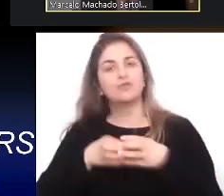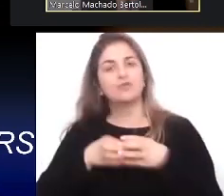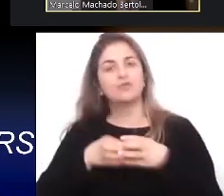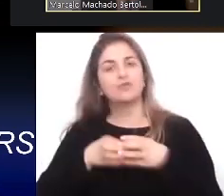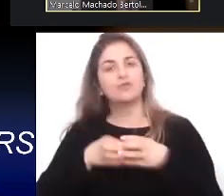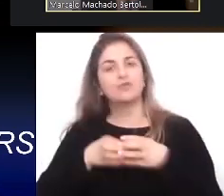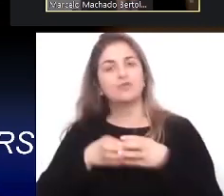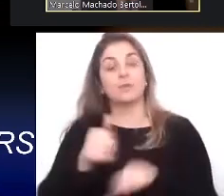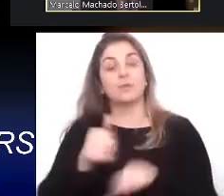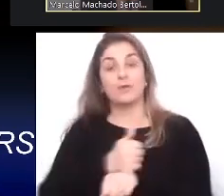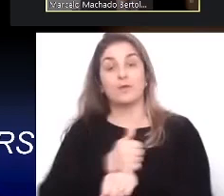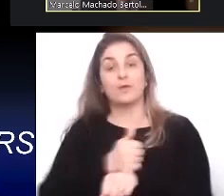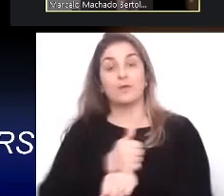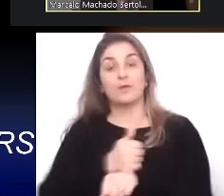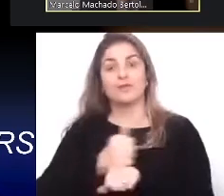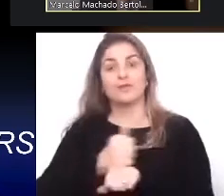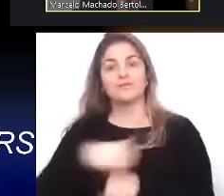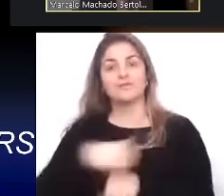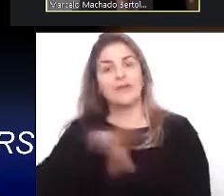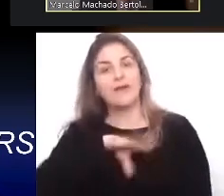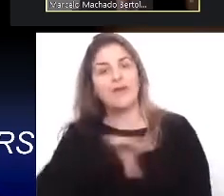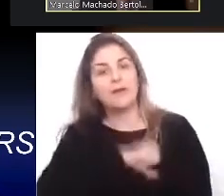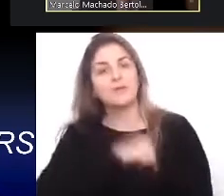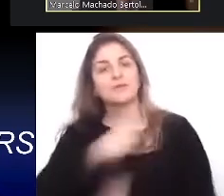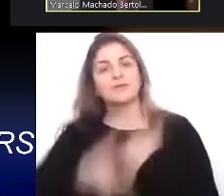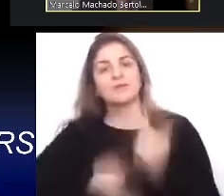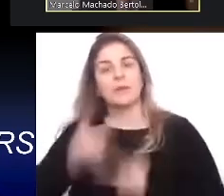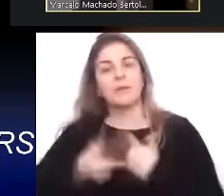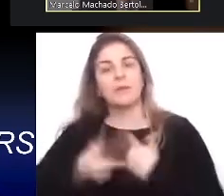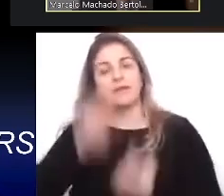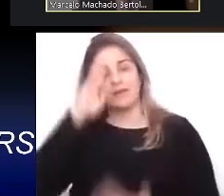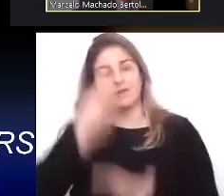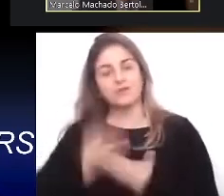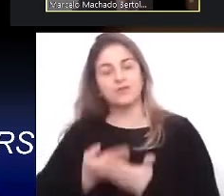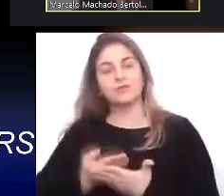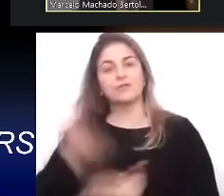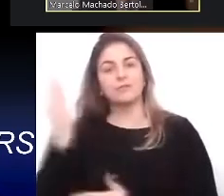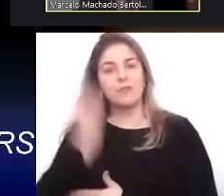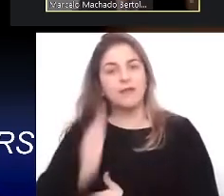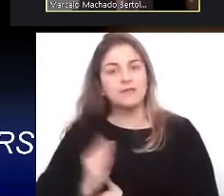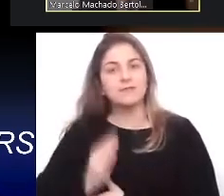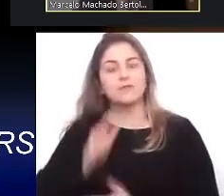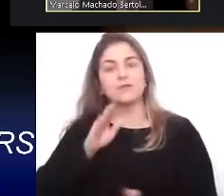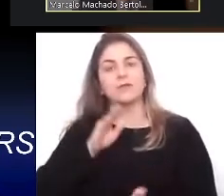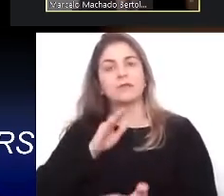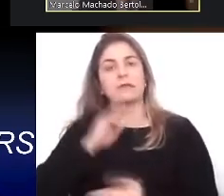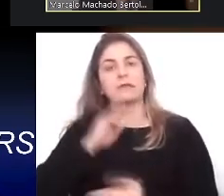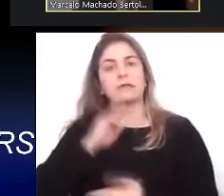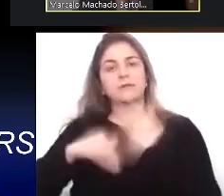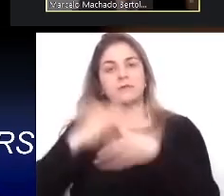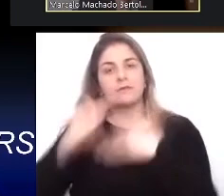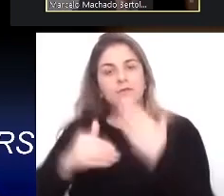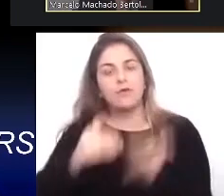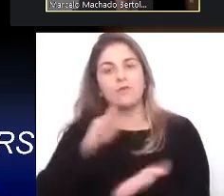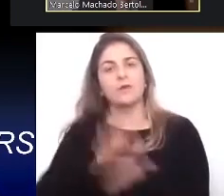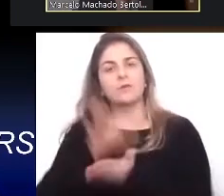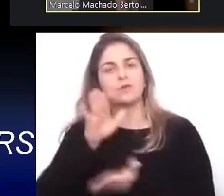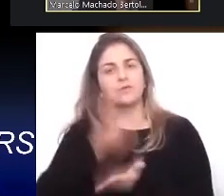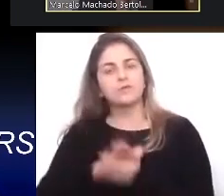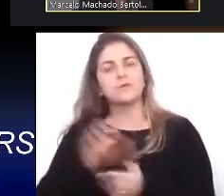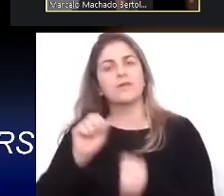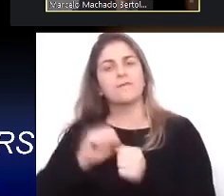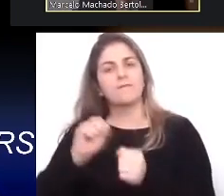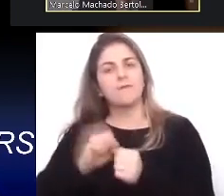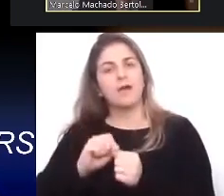ofício e acreditam em um país que produz efetivamente, que concretize